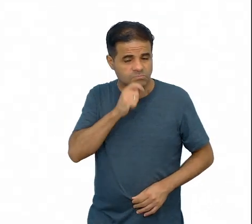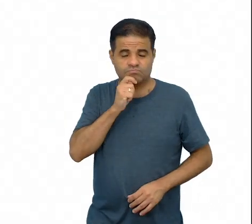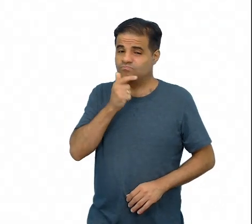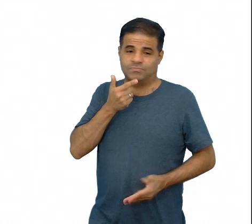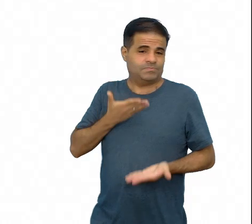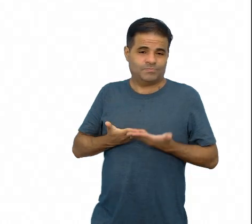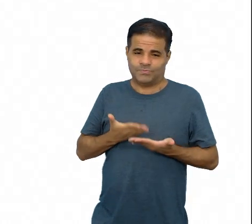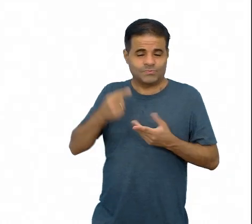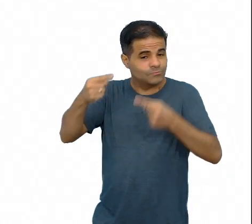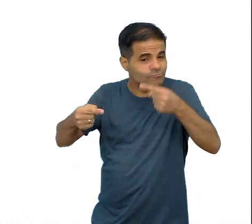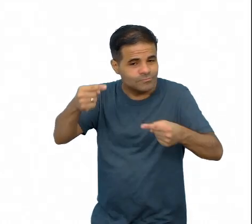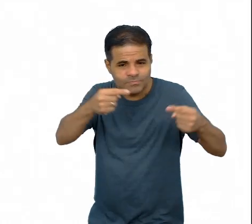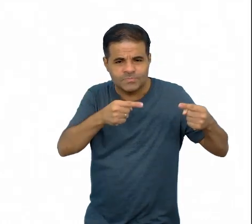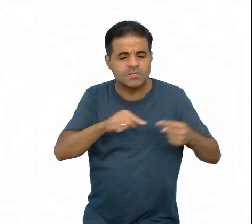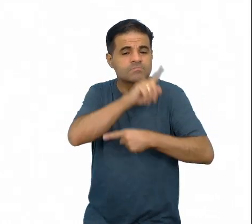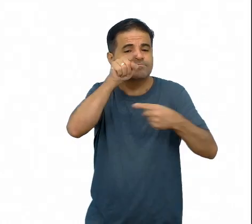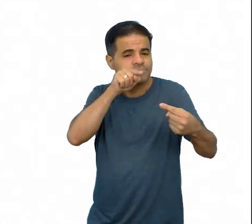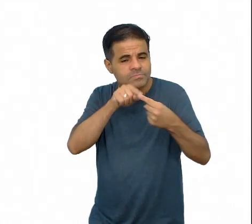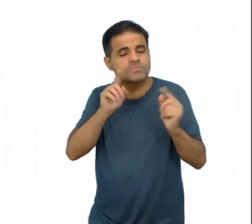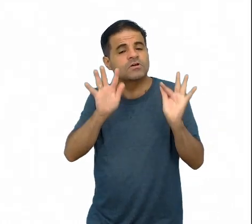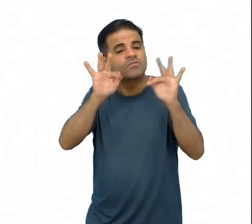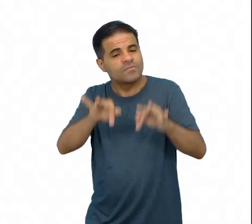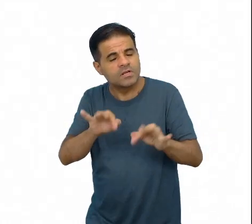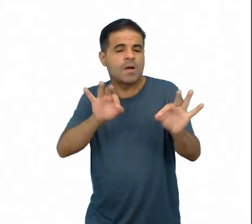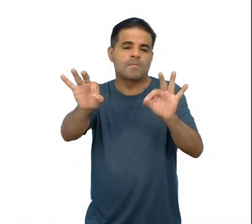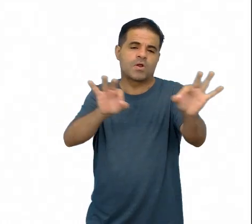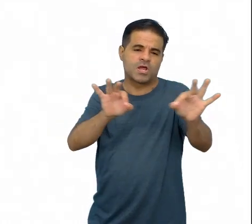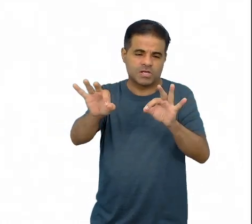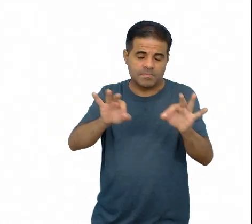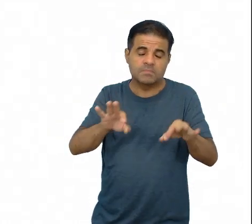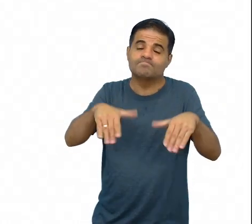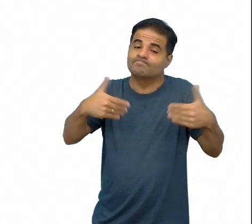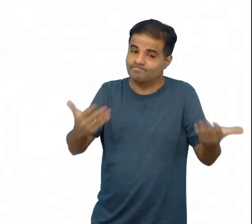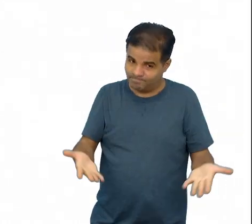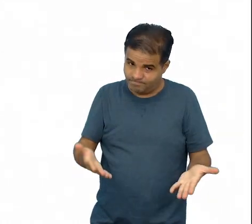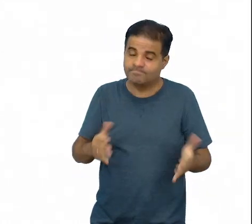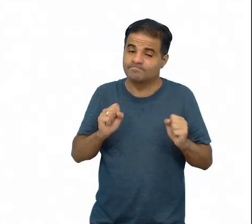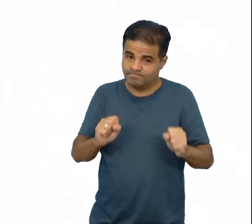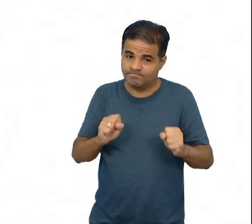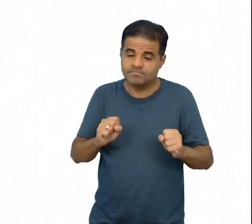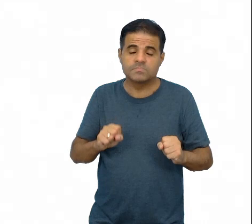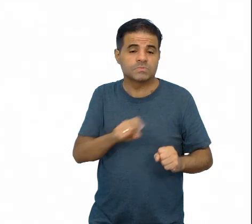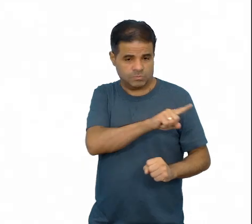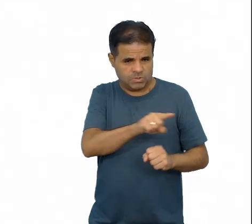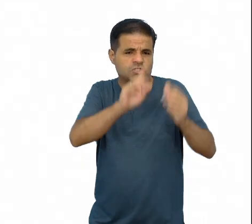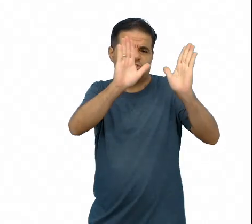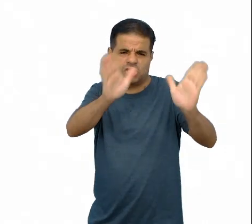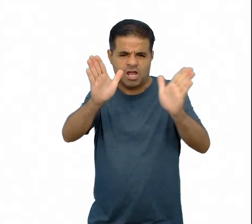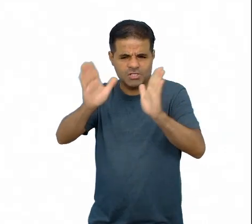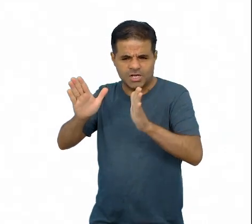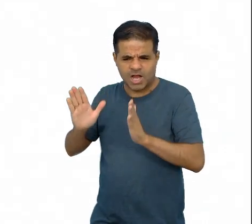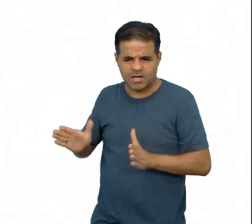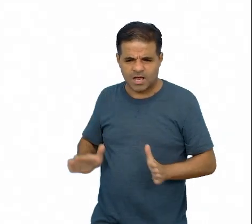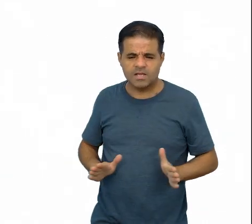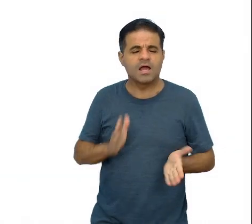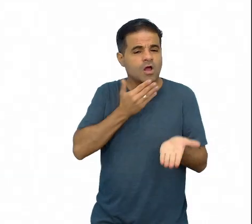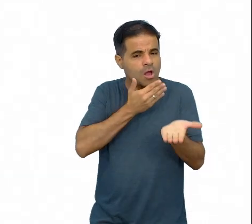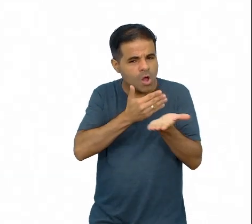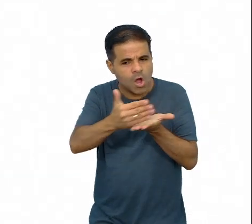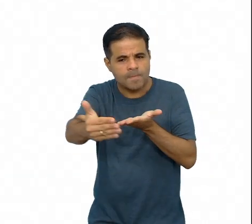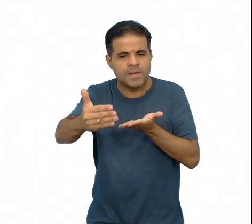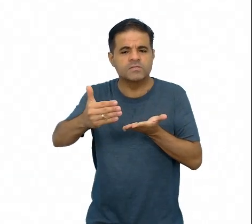de discutir, com o intuito de finalizar o planejamento que provavelmente, né, vocês já têm